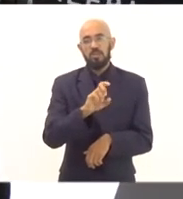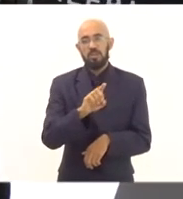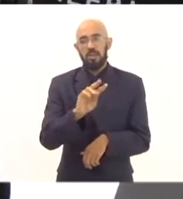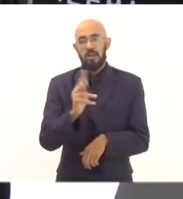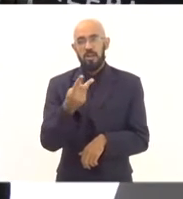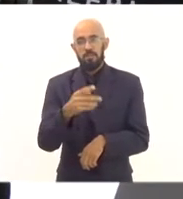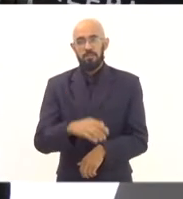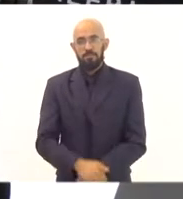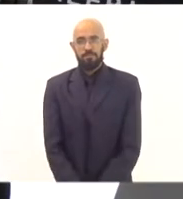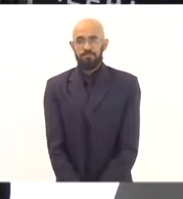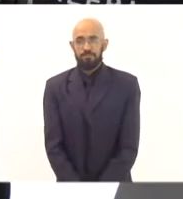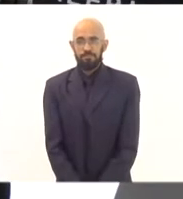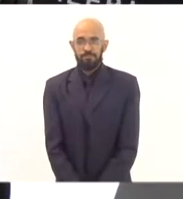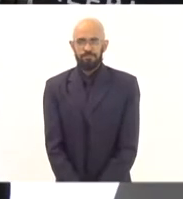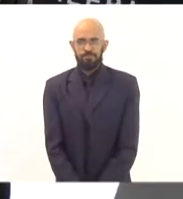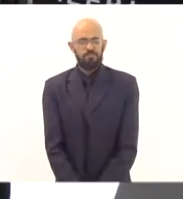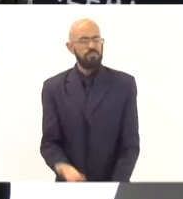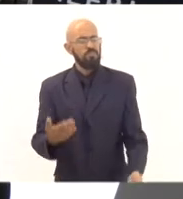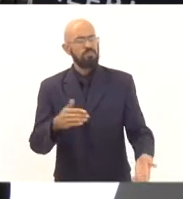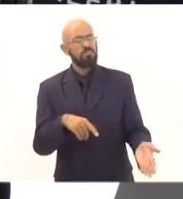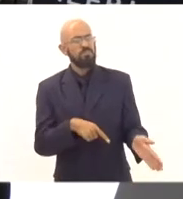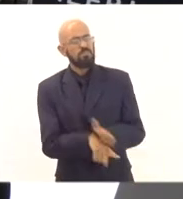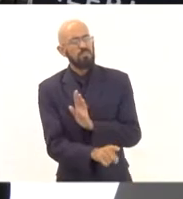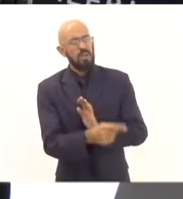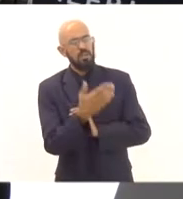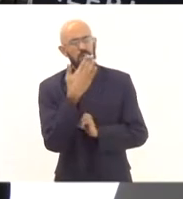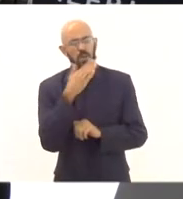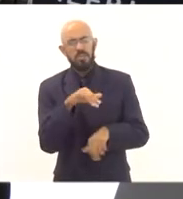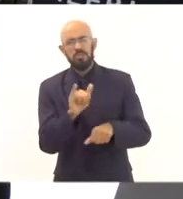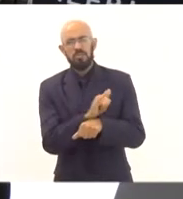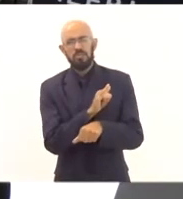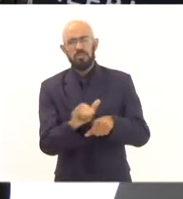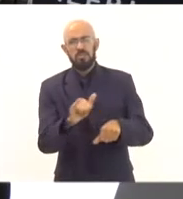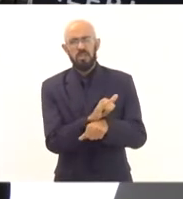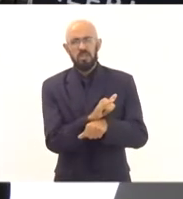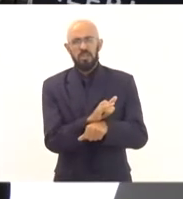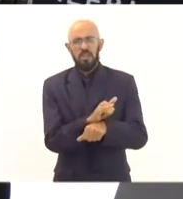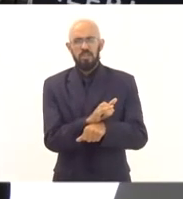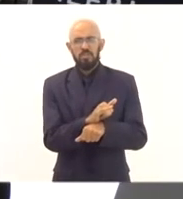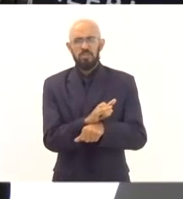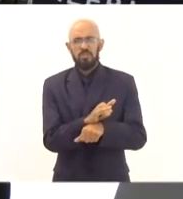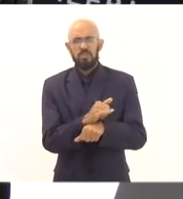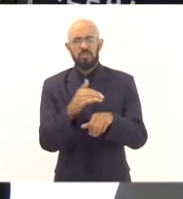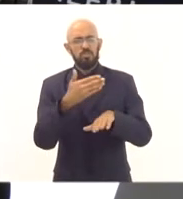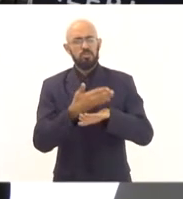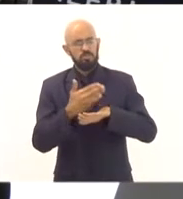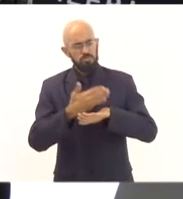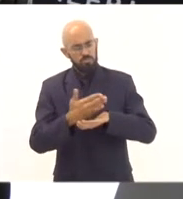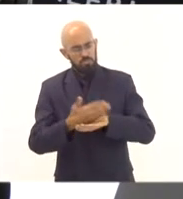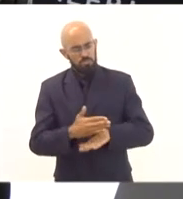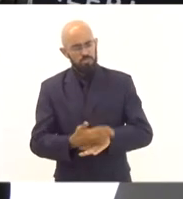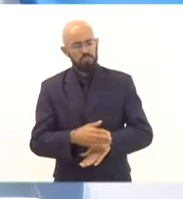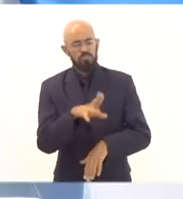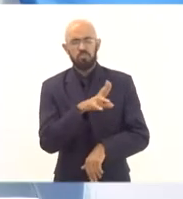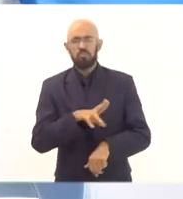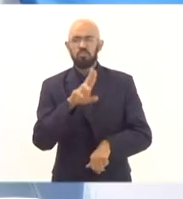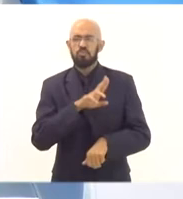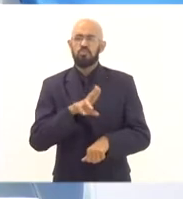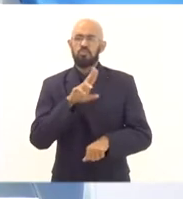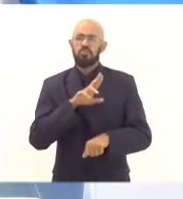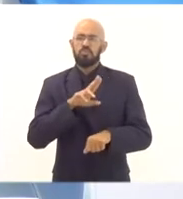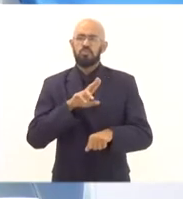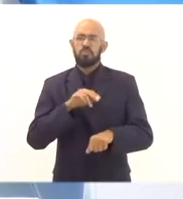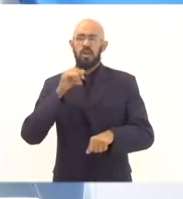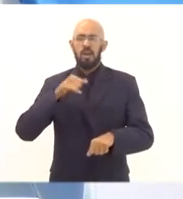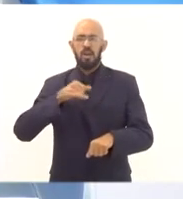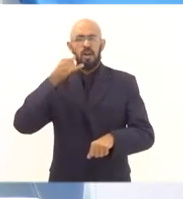quase de mecanismos e instrumentos de integridade adotados pelo programa Quais são os procedimentos utilizados com a finalidade de